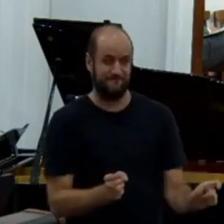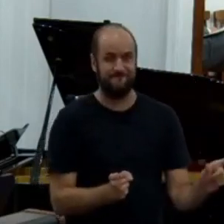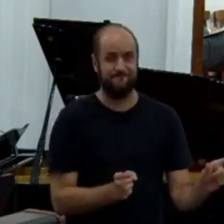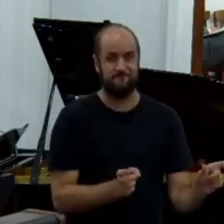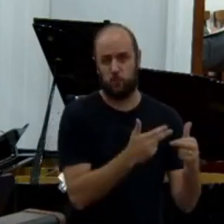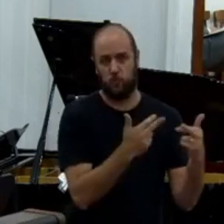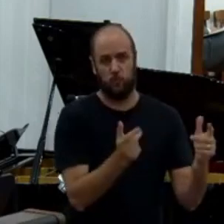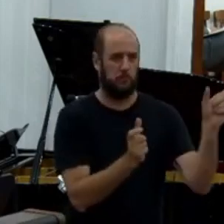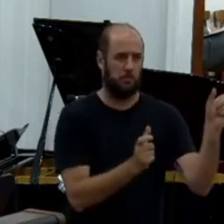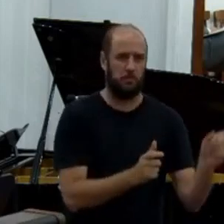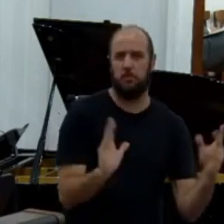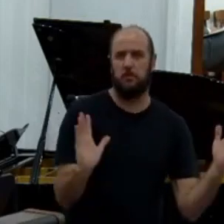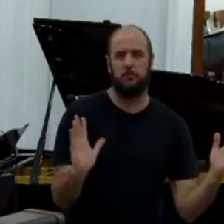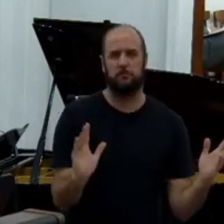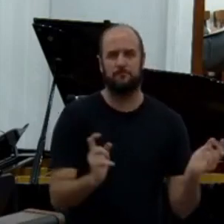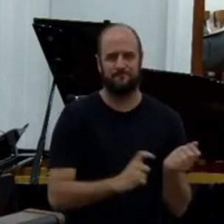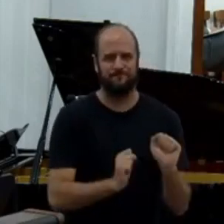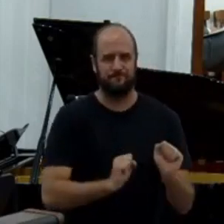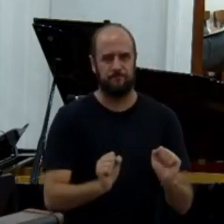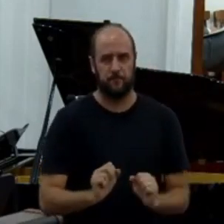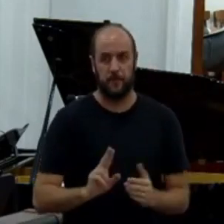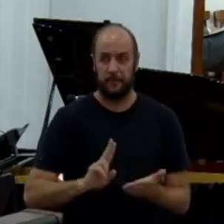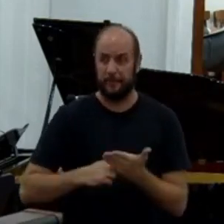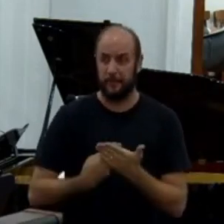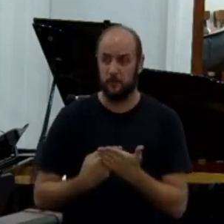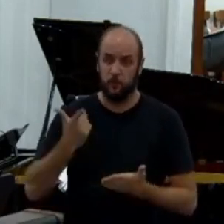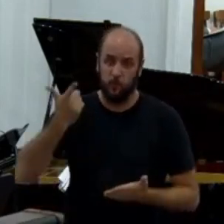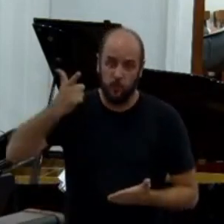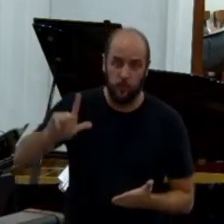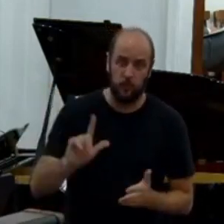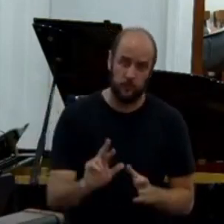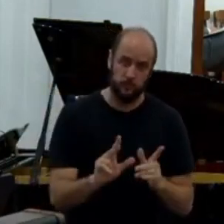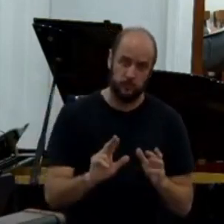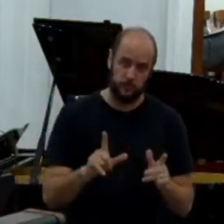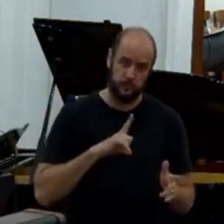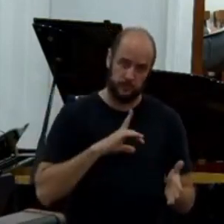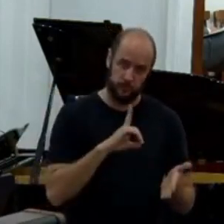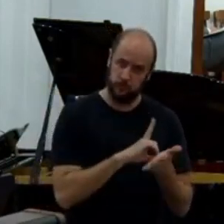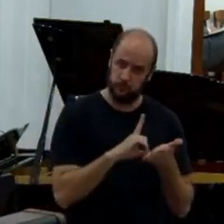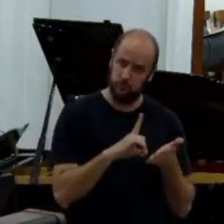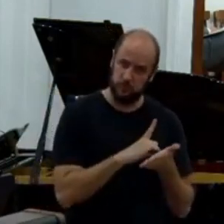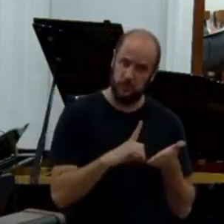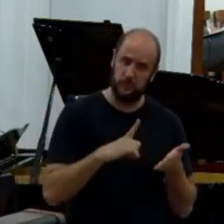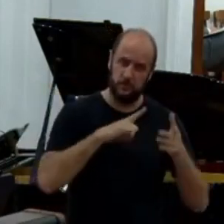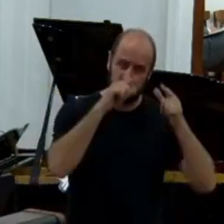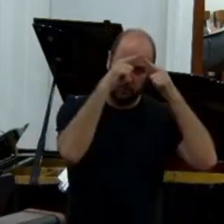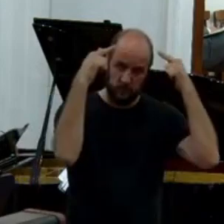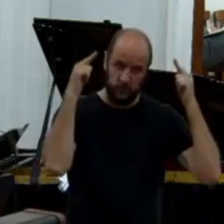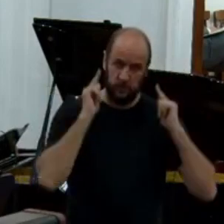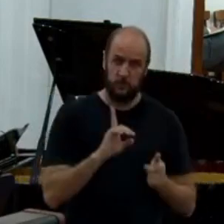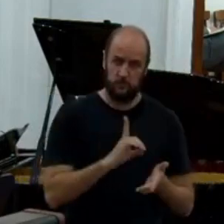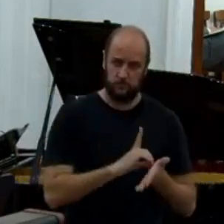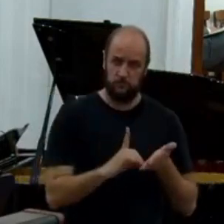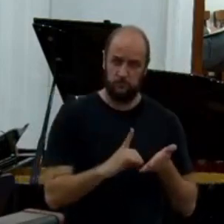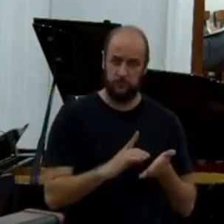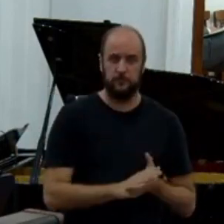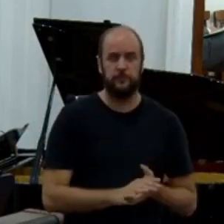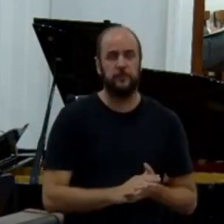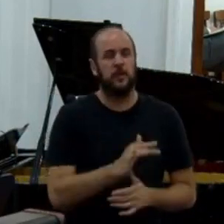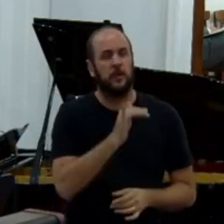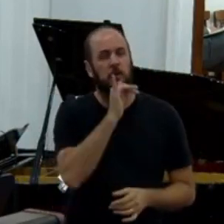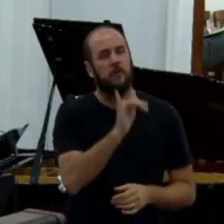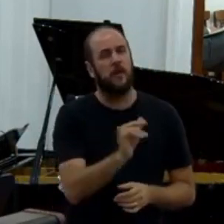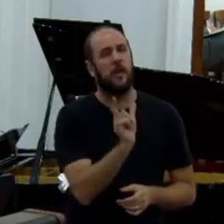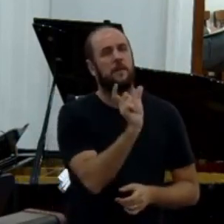pessoa. Uma outra tradução possível, trazida a nós por um outro dicionário grego,